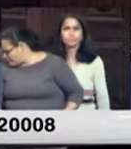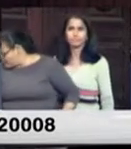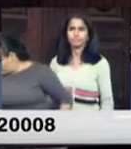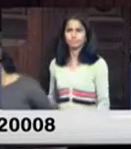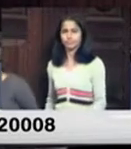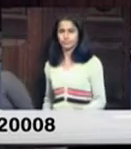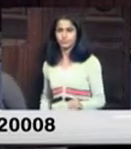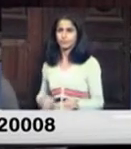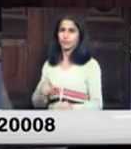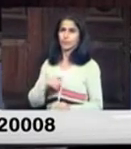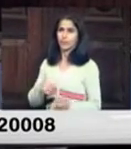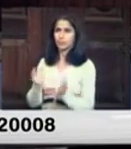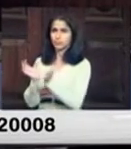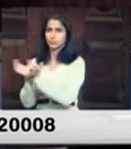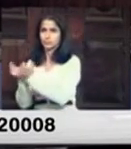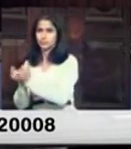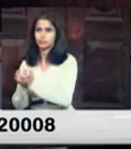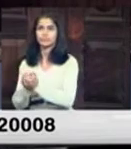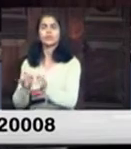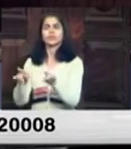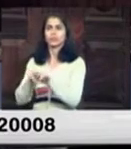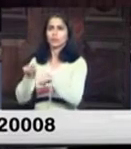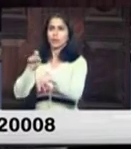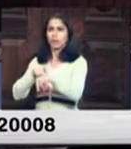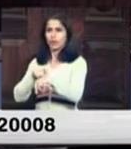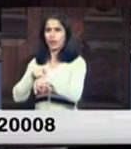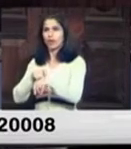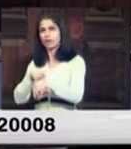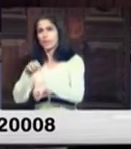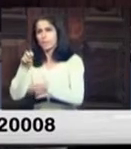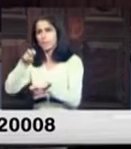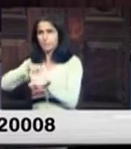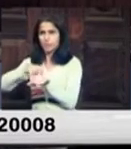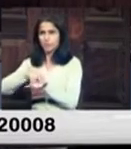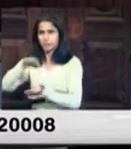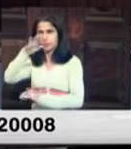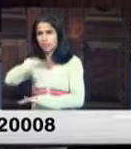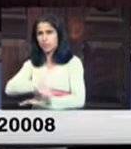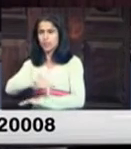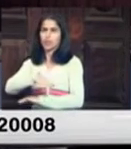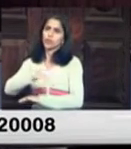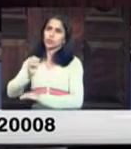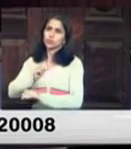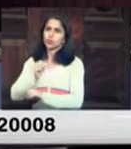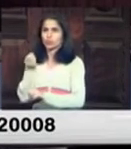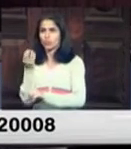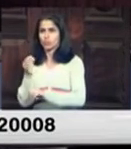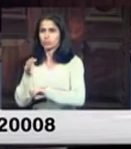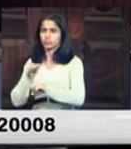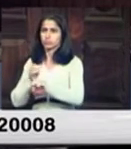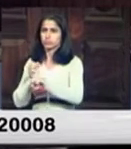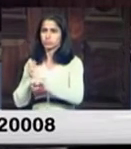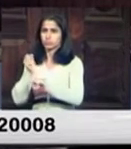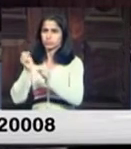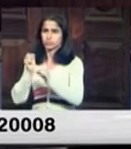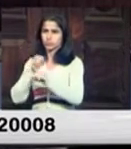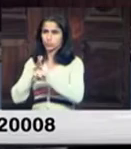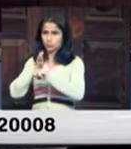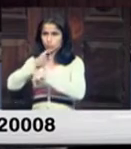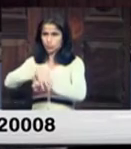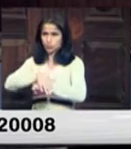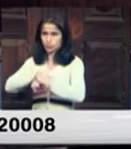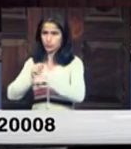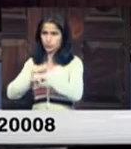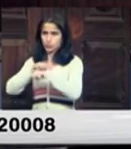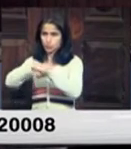de turmas, sobre o fechamento de turnos em dezenas de unidades da rede